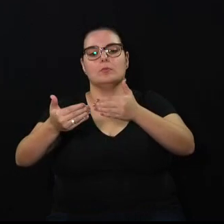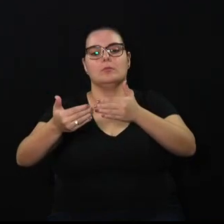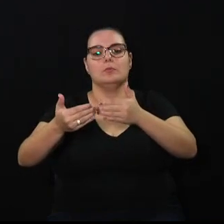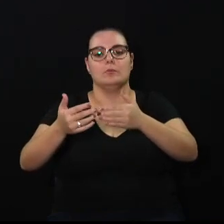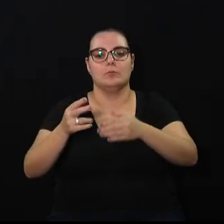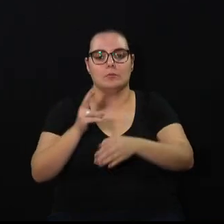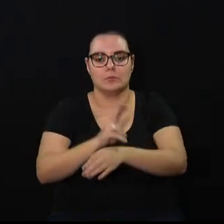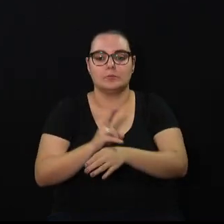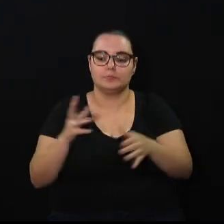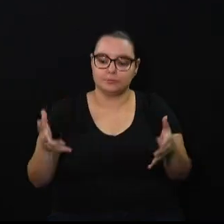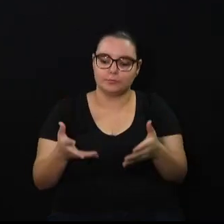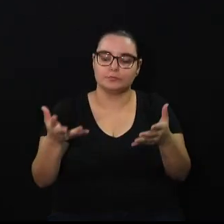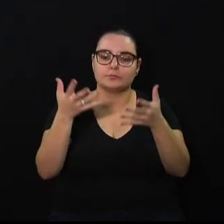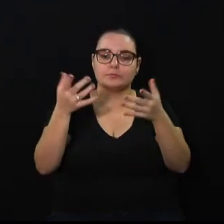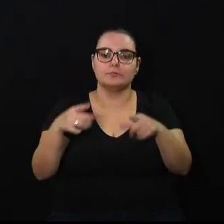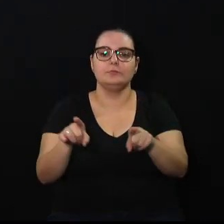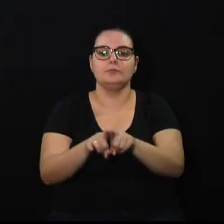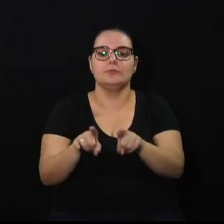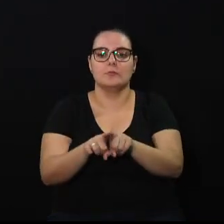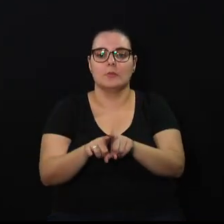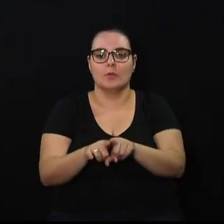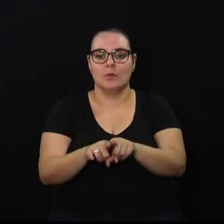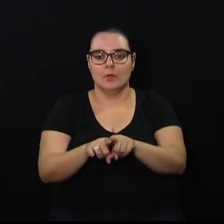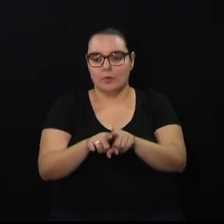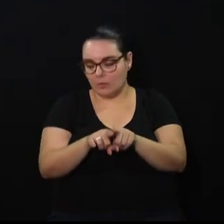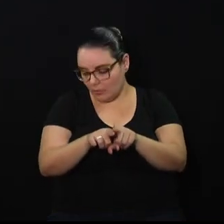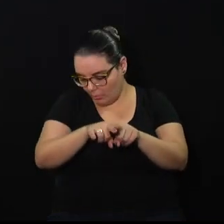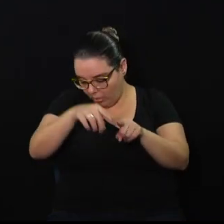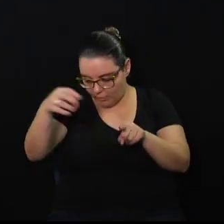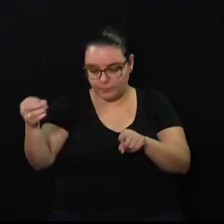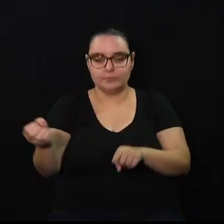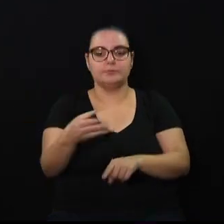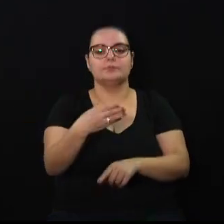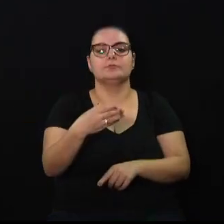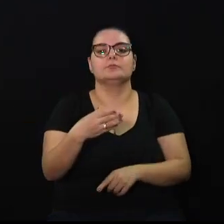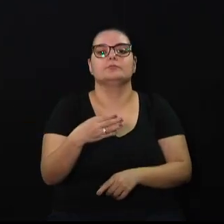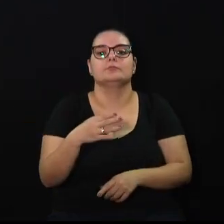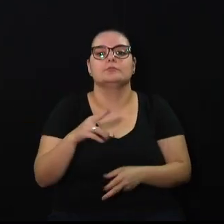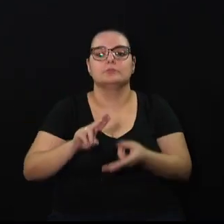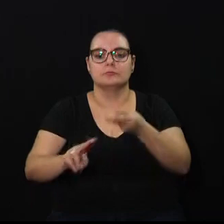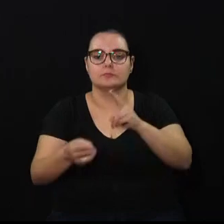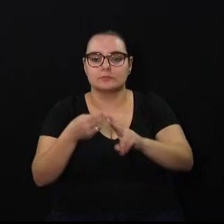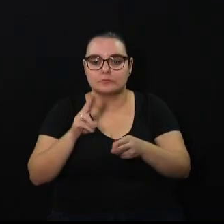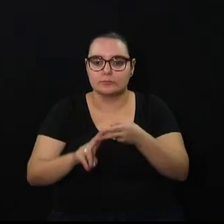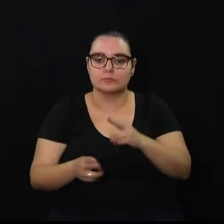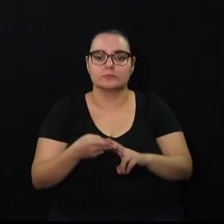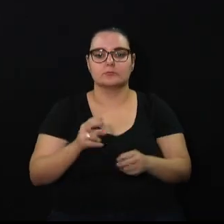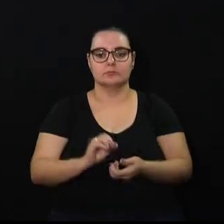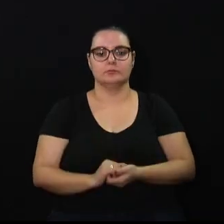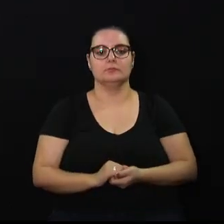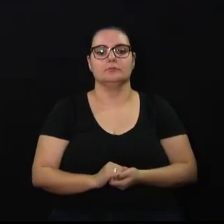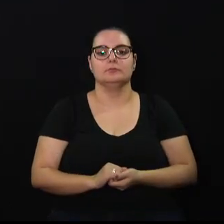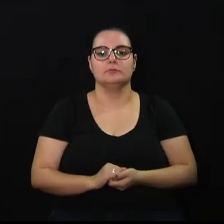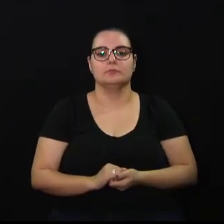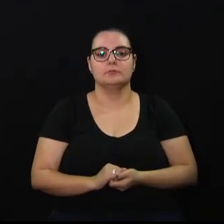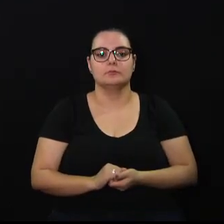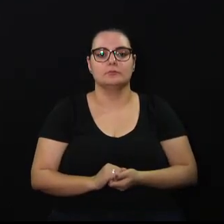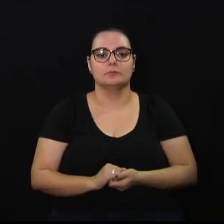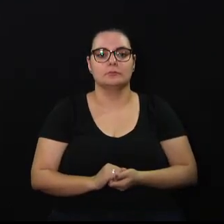dela mas a gente também daí coloca novas metas dentro dessa dessa folha de primeira resposta tá